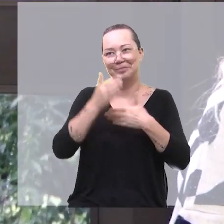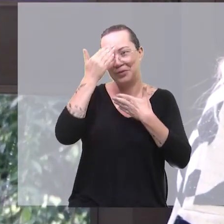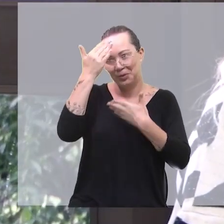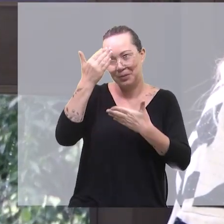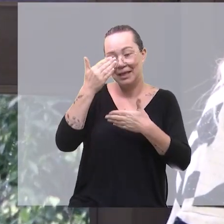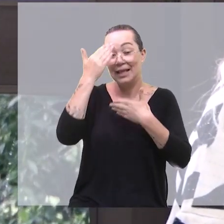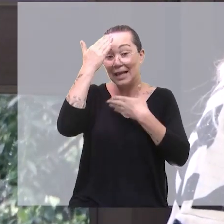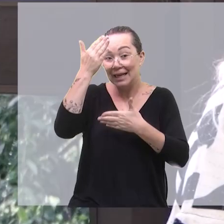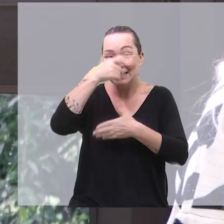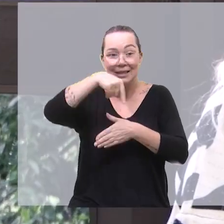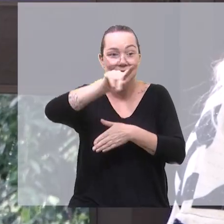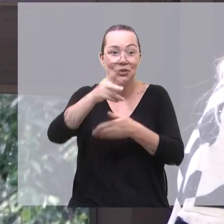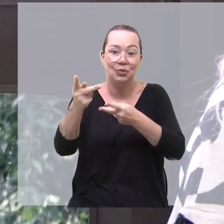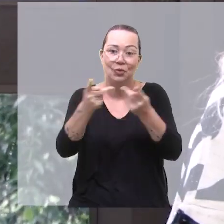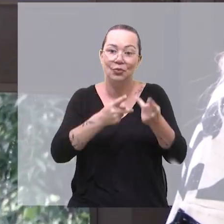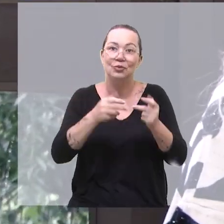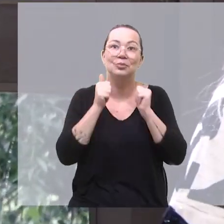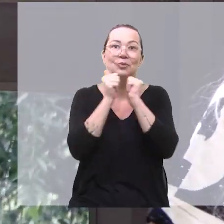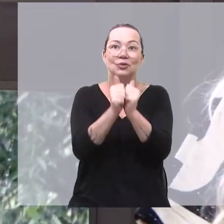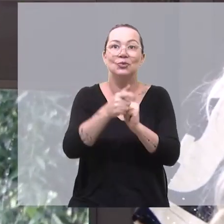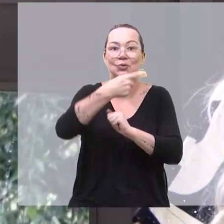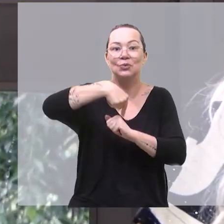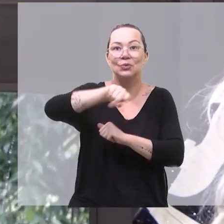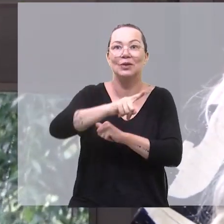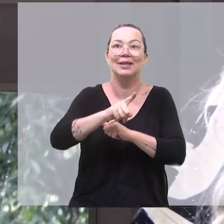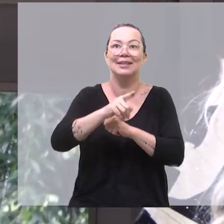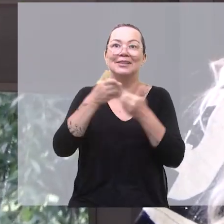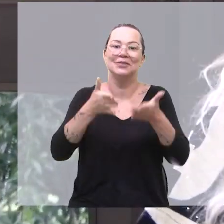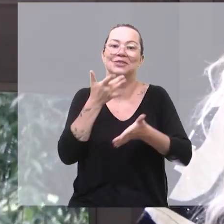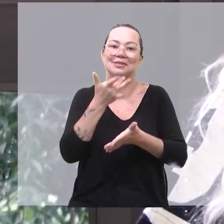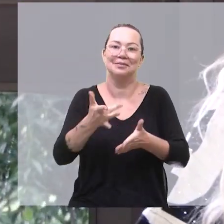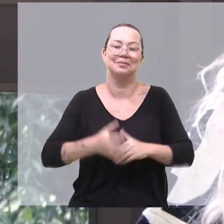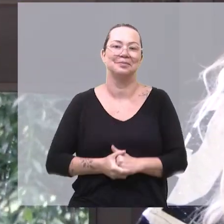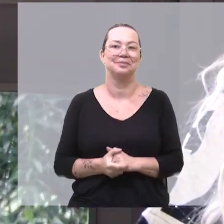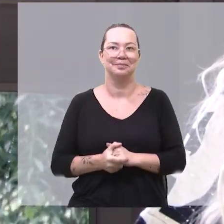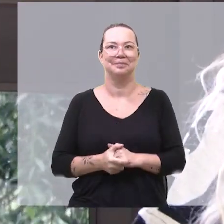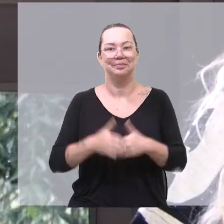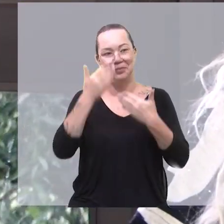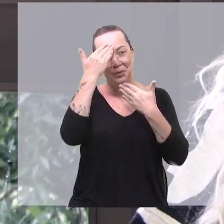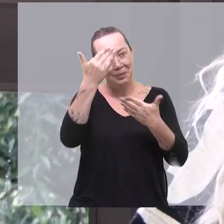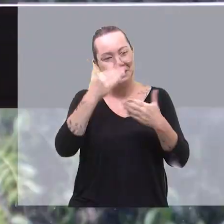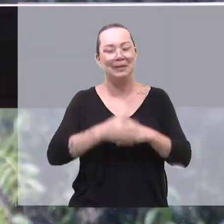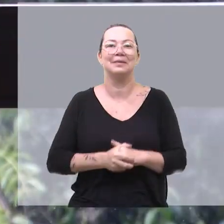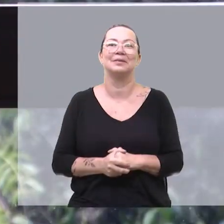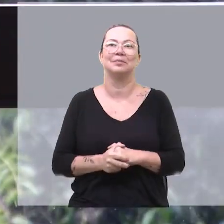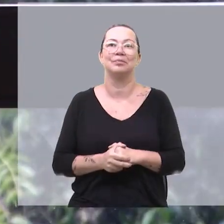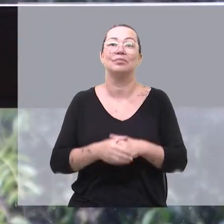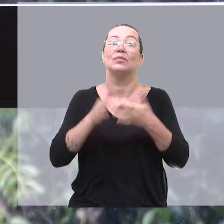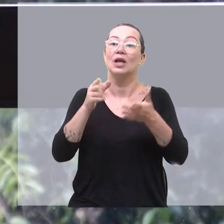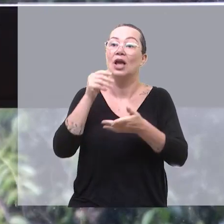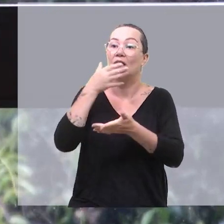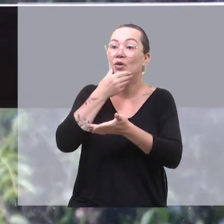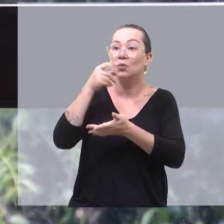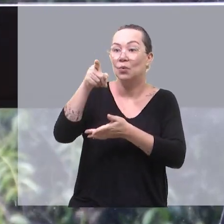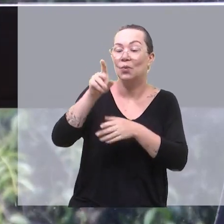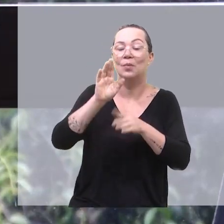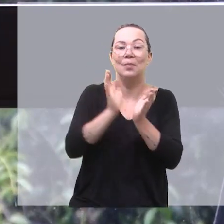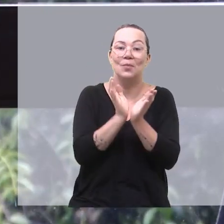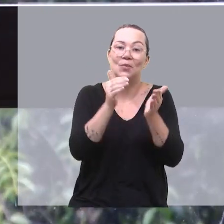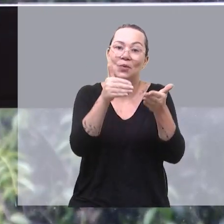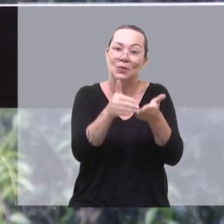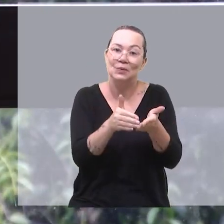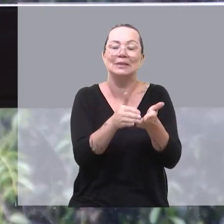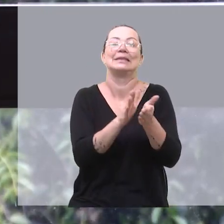obrigada. Agradeço muito o convite de estarmos aqui juntos essa tarde. Obrigada. E o conselheiro